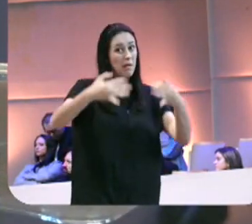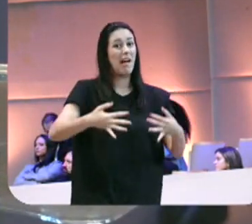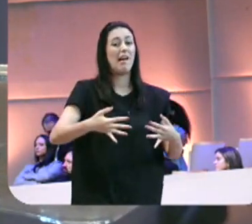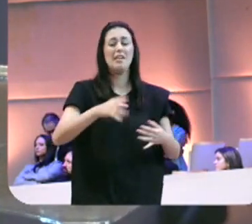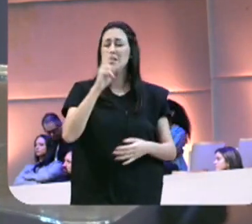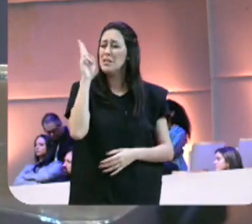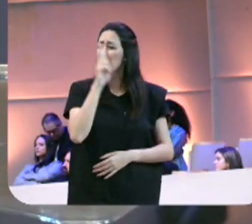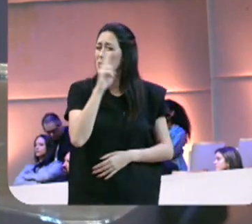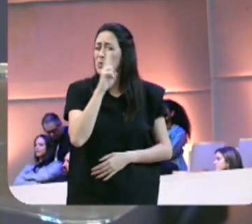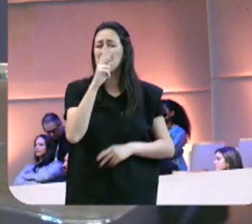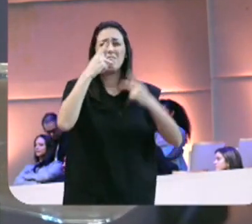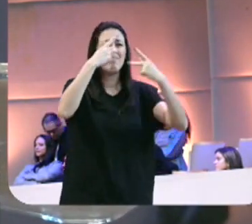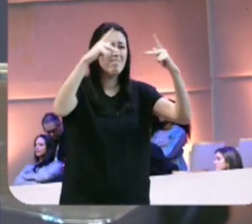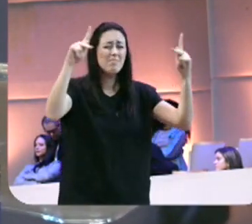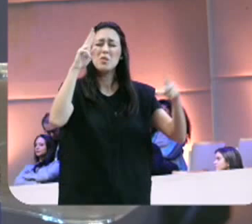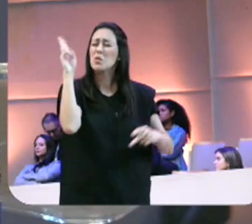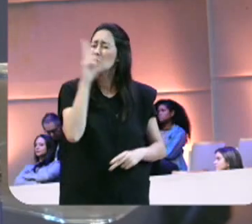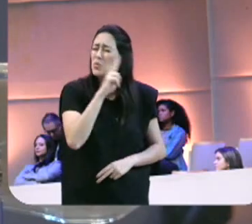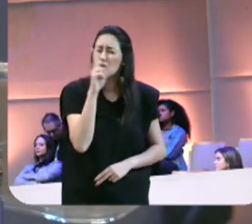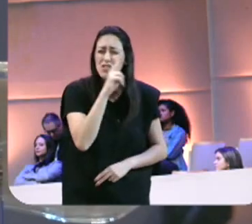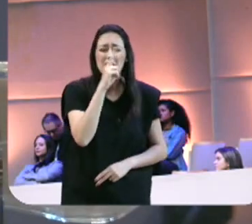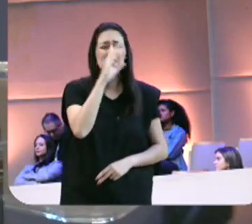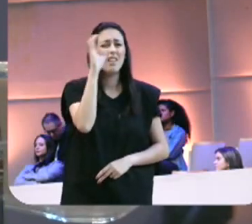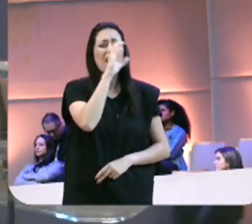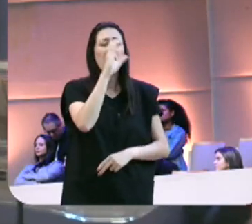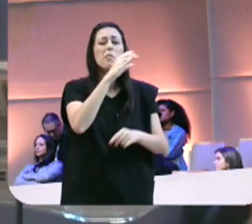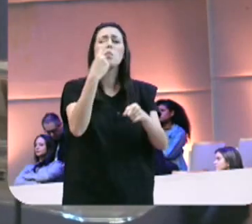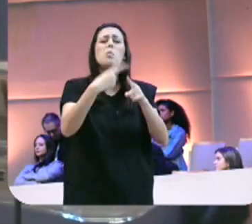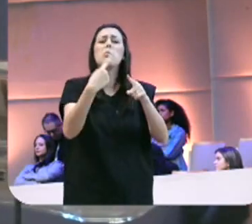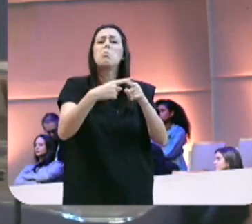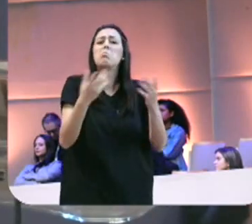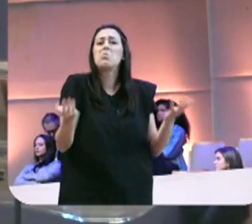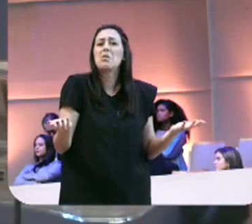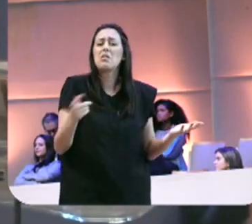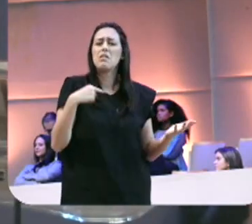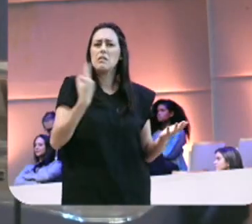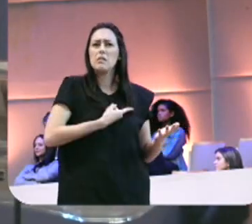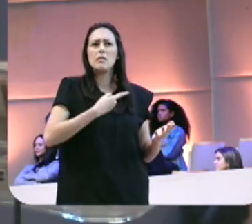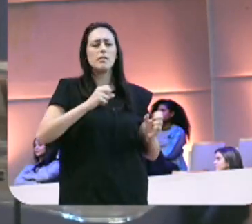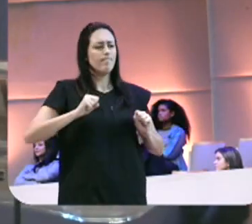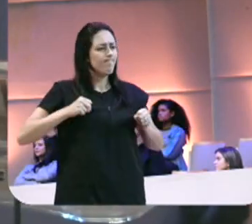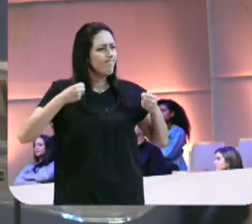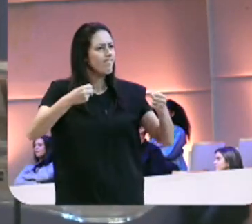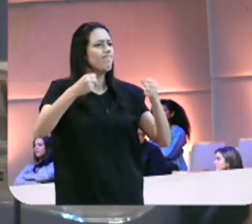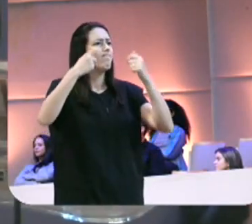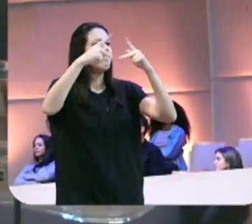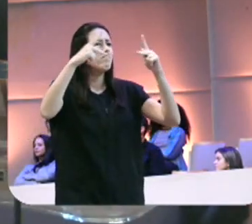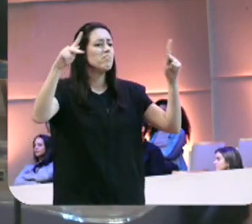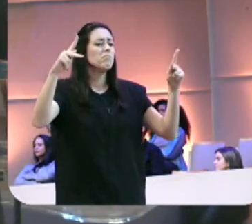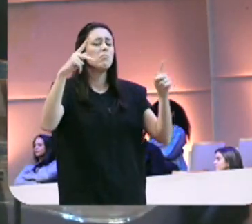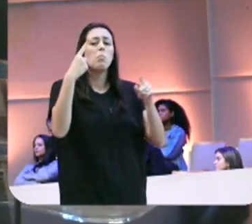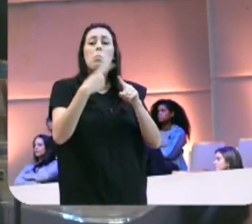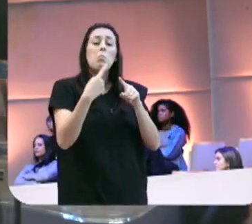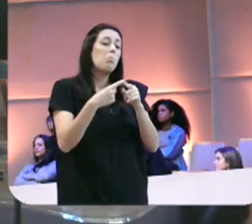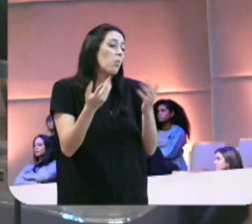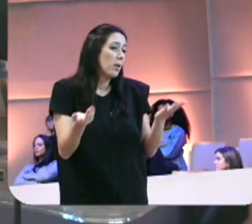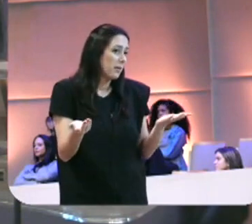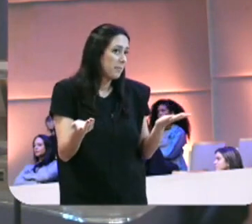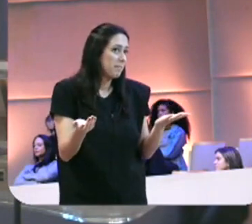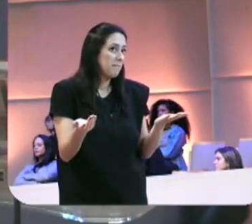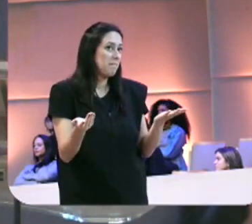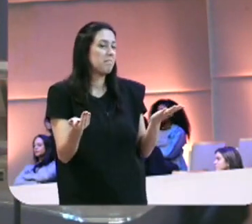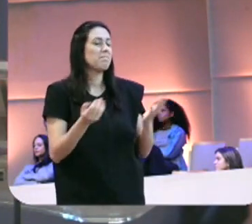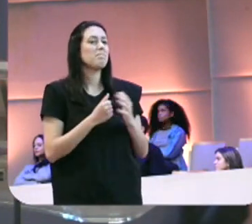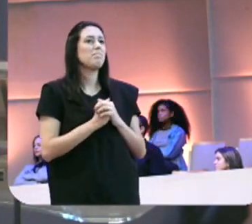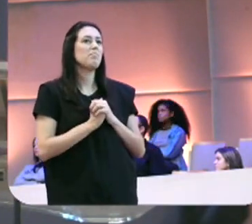urgente nós pregarmos essa palavra. Por que nós precisamos usar toda a nossa energia para cumprir essa missão? Meus irmãos, nós